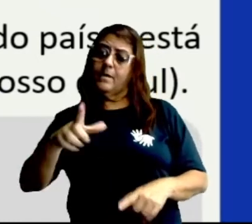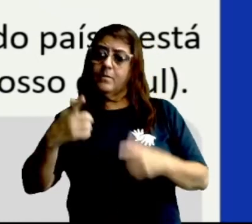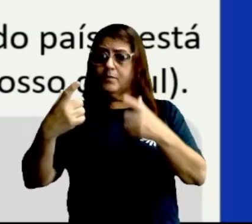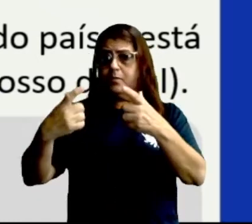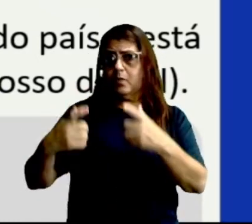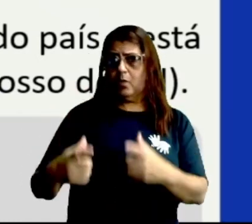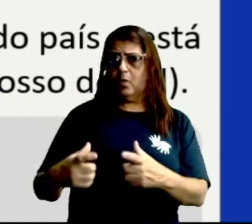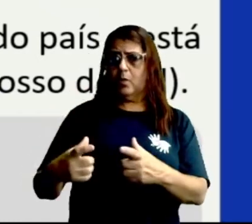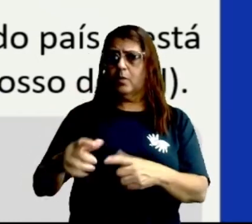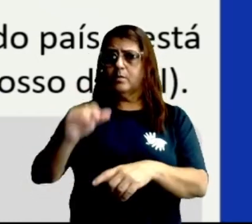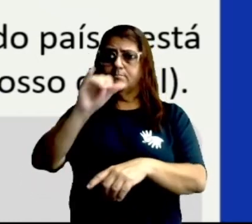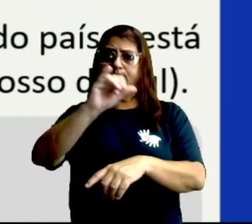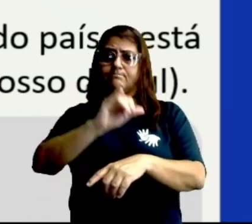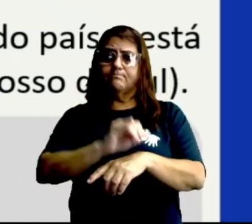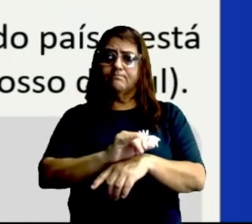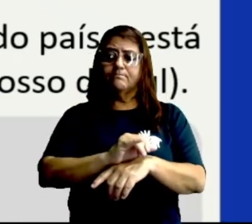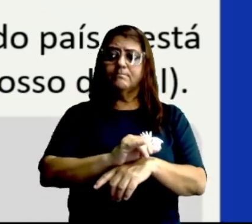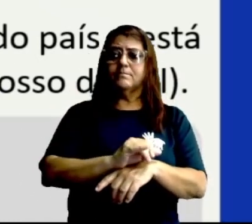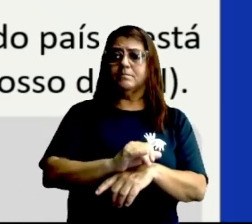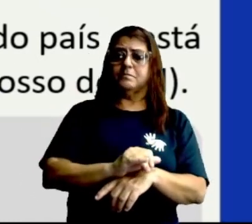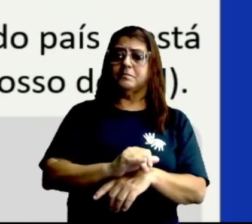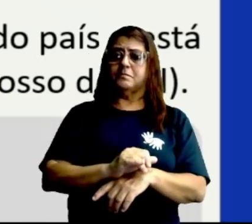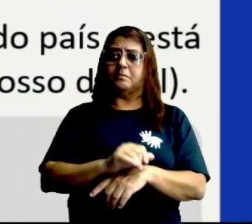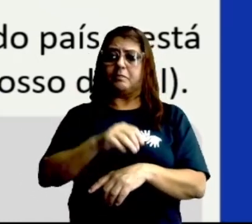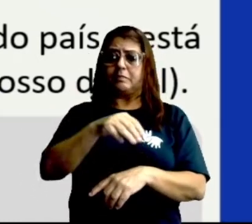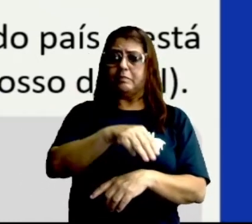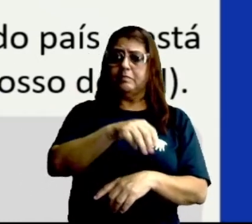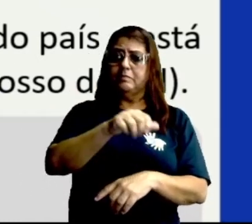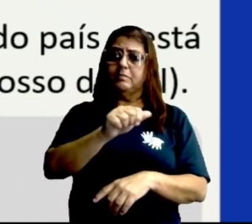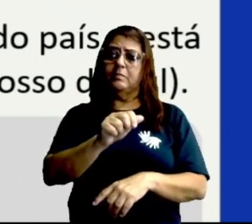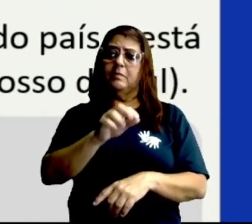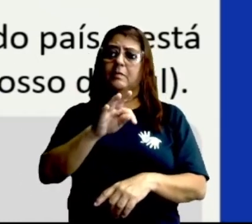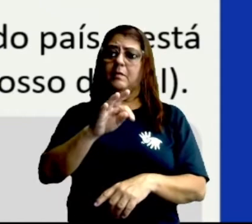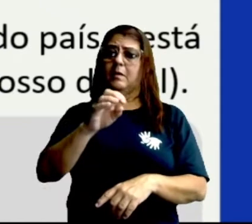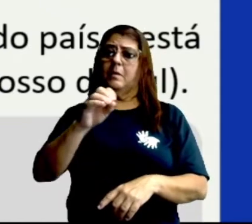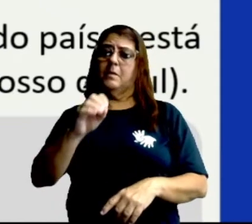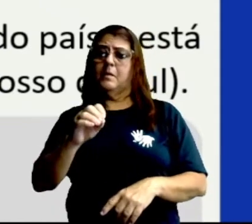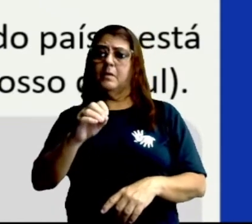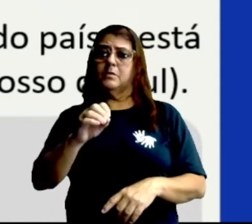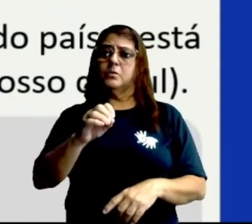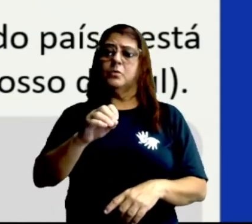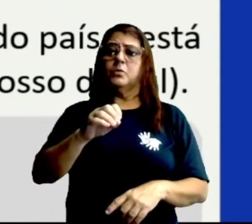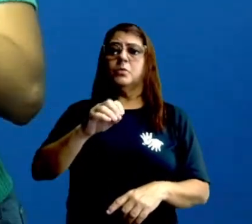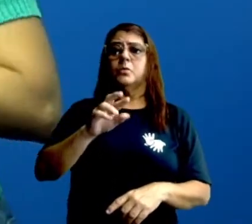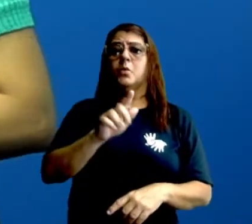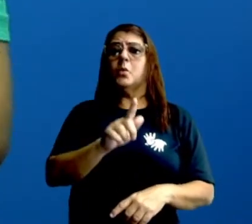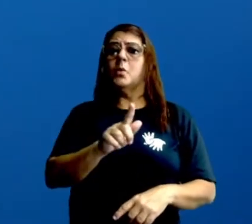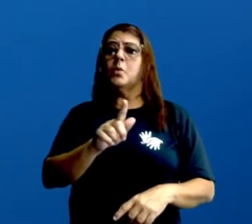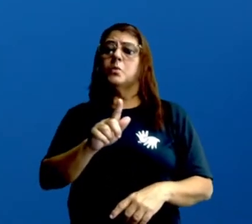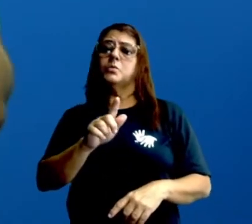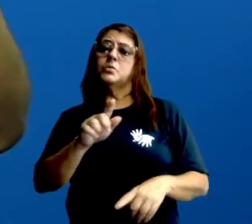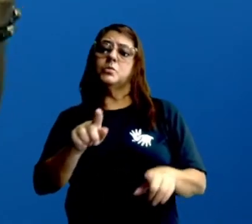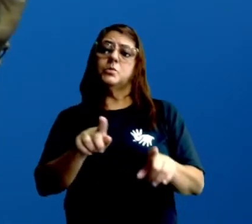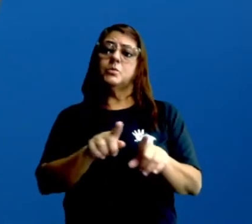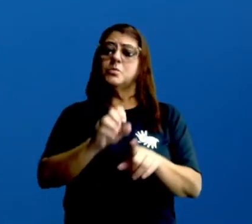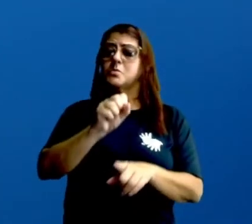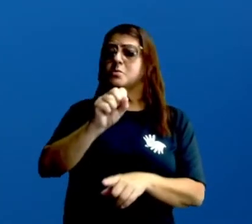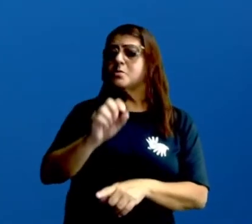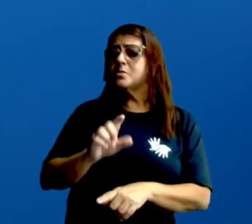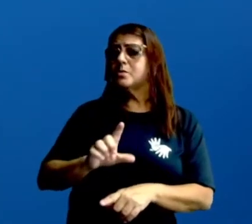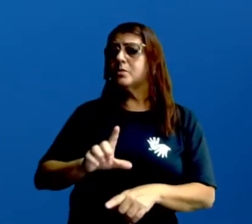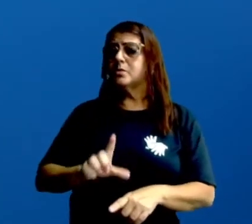país está localizado nos estados do Mato Grosso Mato Grosso do Sul isso falando biomas numa